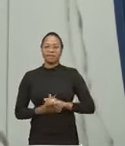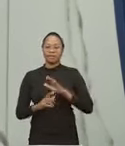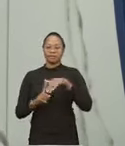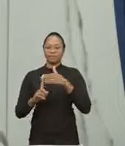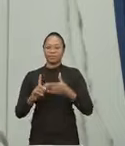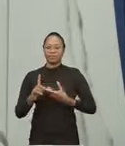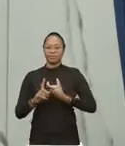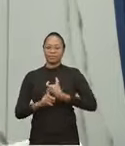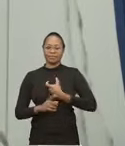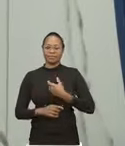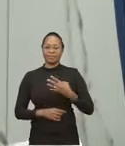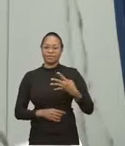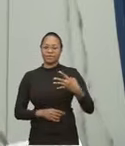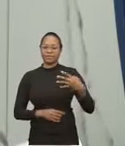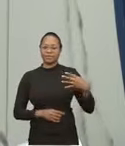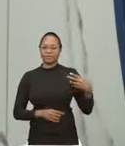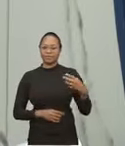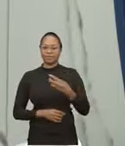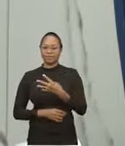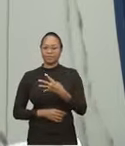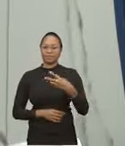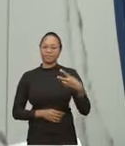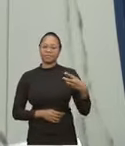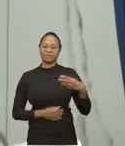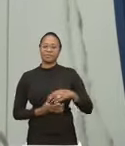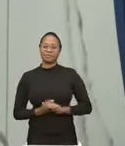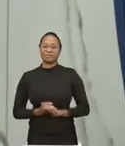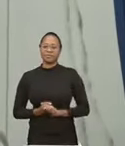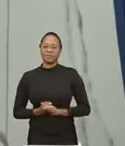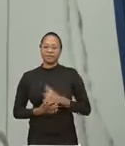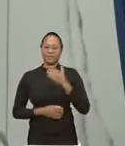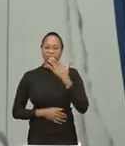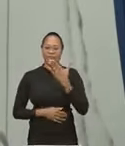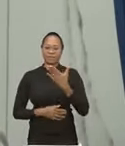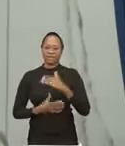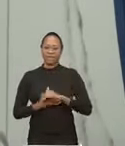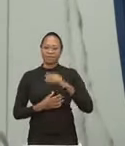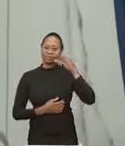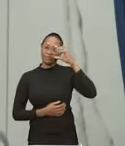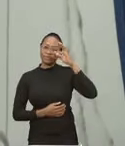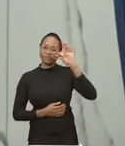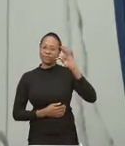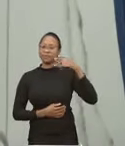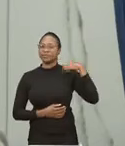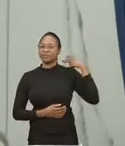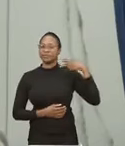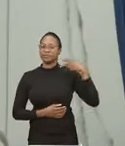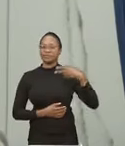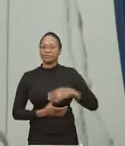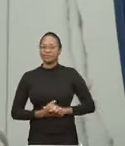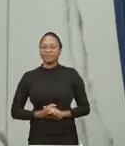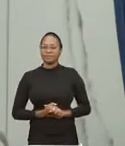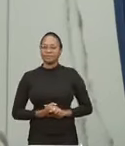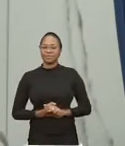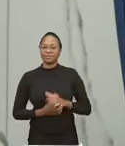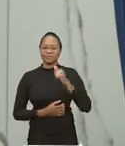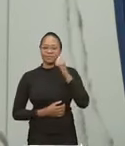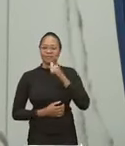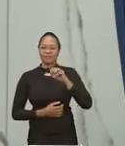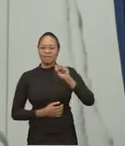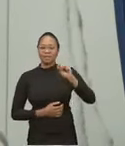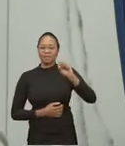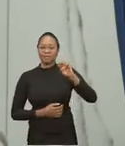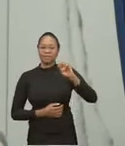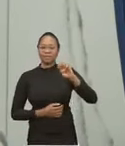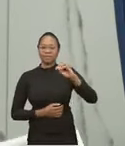de resolução de número 043/2023, de autoria do vereador Tagne Sequeira, concede à senhora Solange Borges o